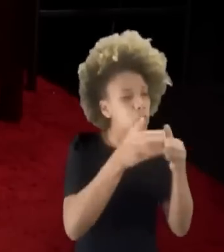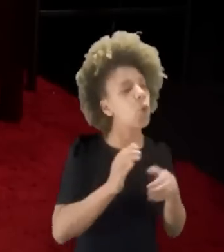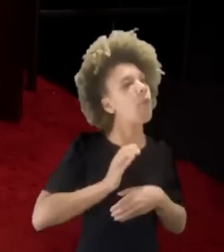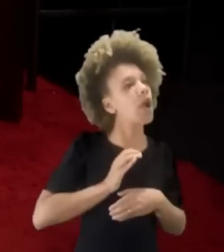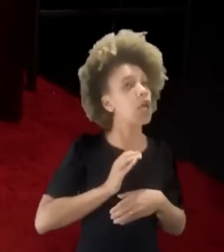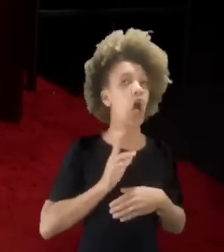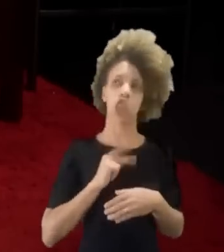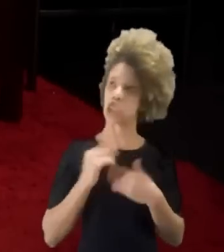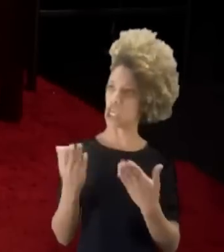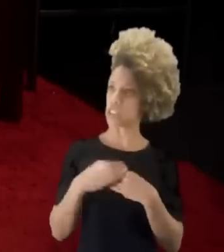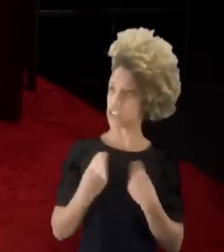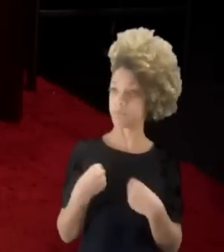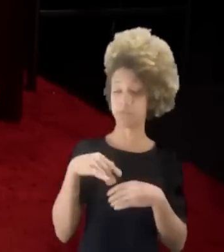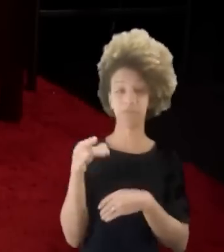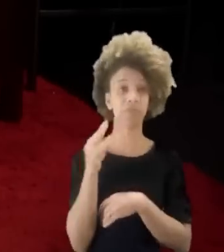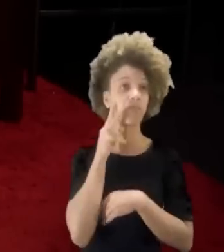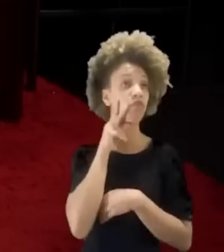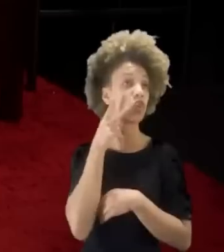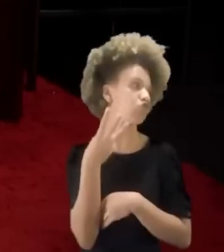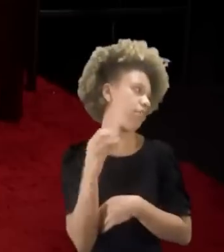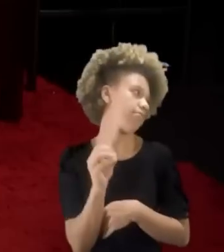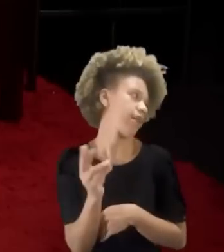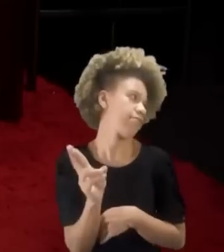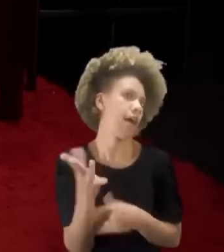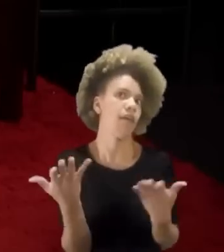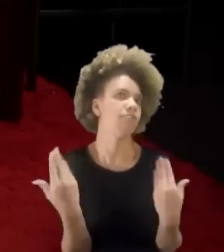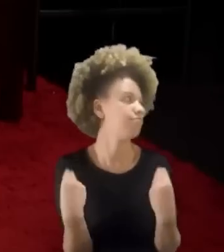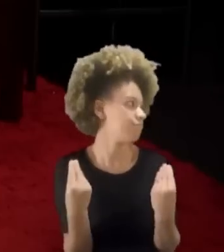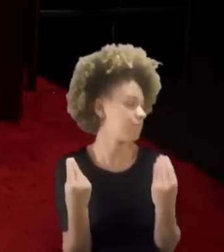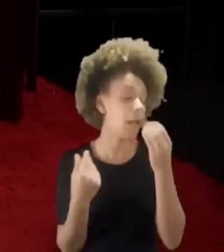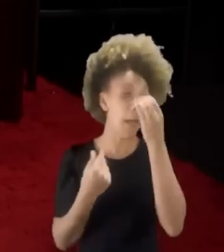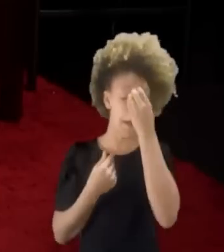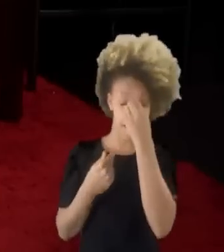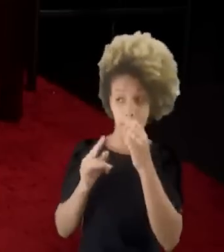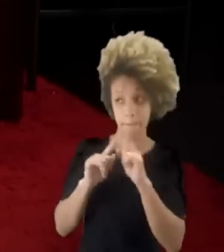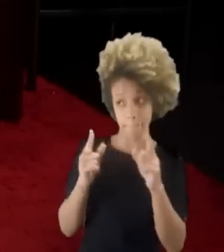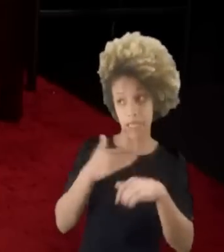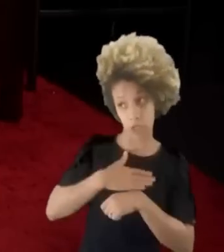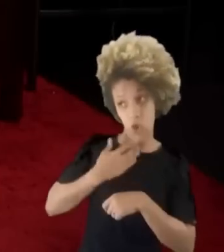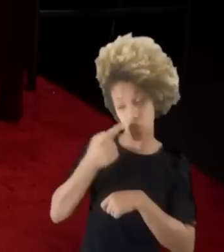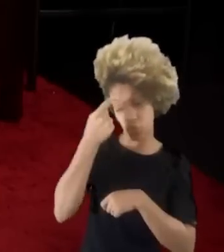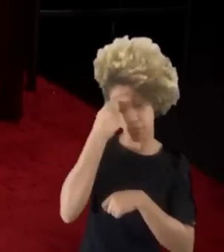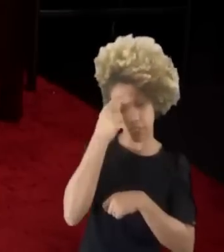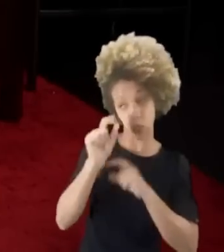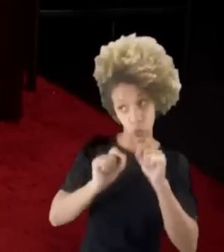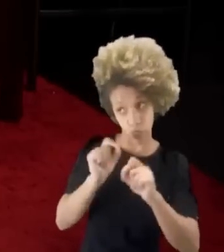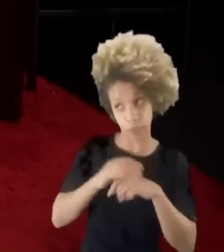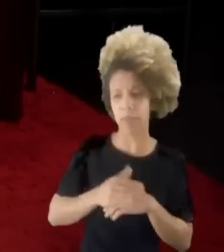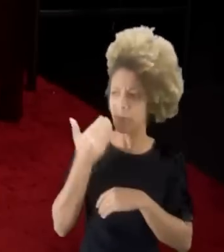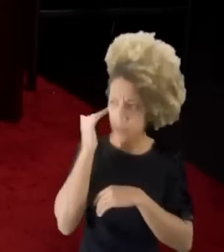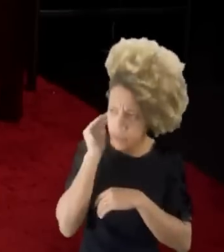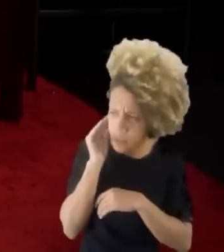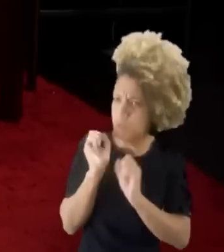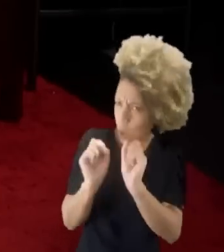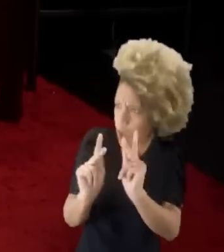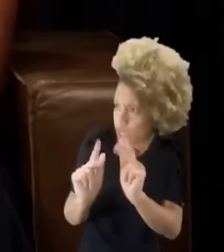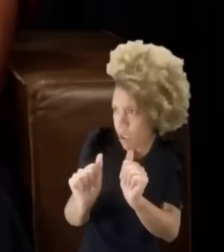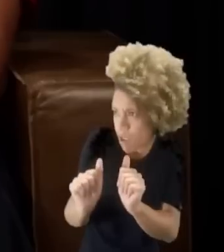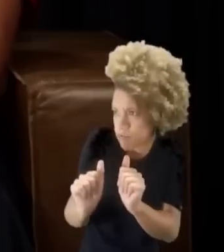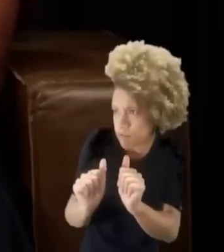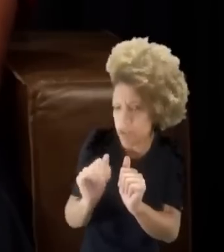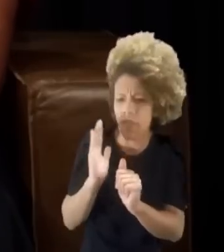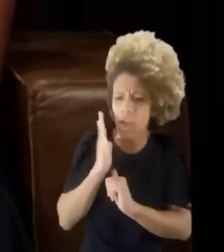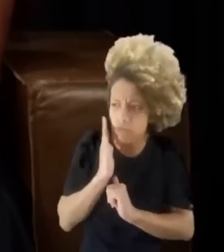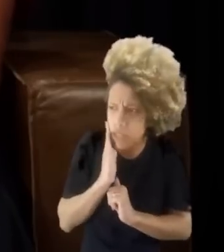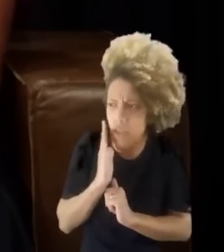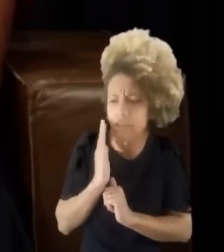sensibilizando ali tomando vinho de 30 pau é isso que acaba acontecendo eu eu eu gosto de pensar que eu eu entendo mano eu sei que